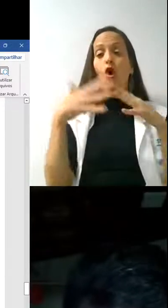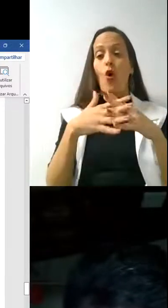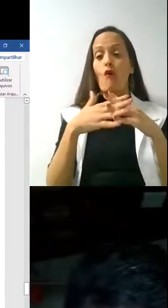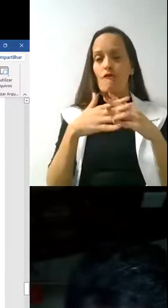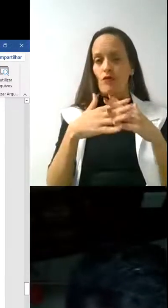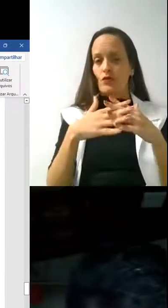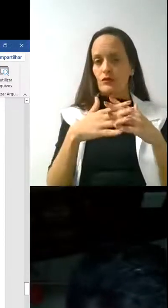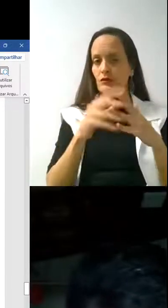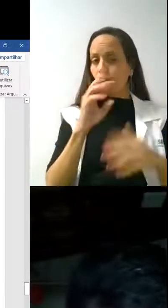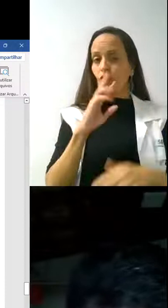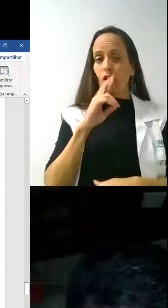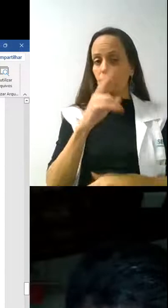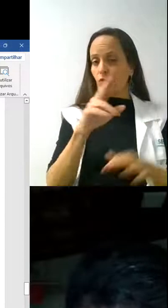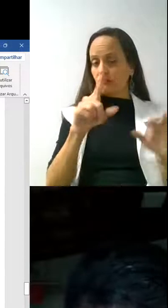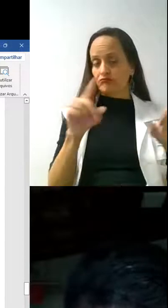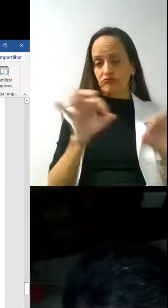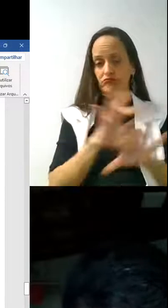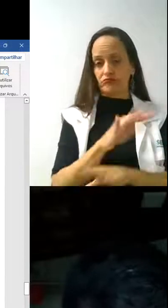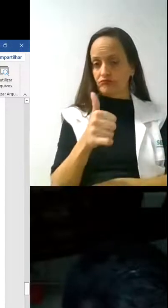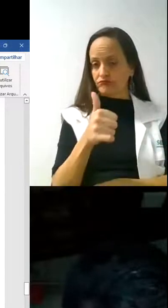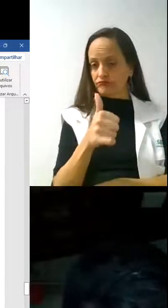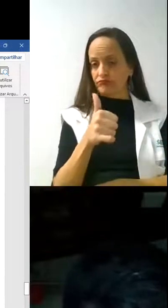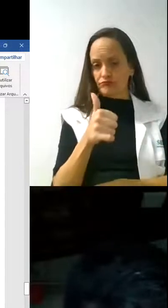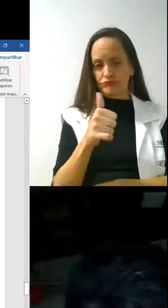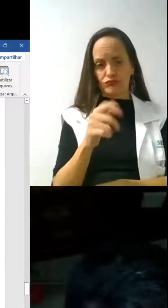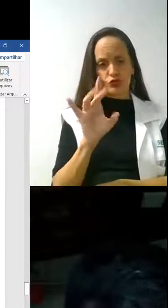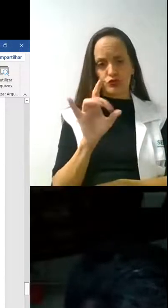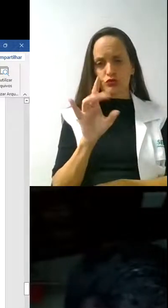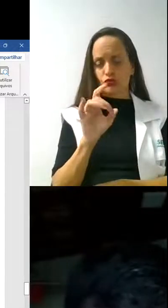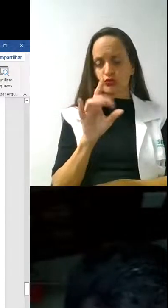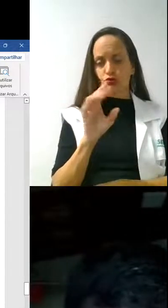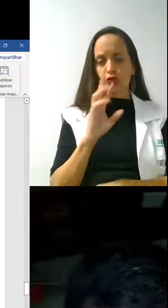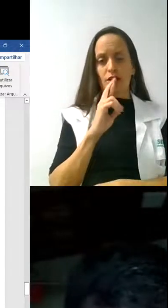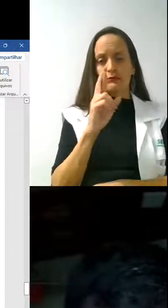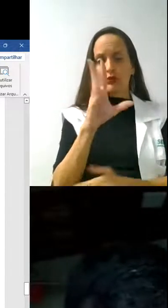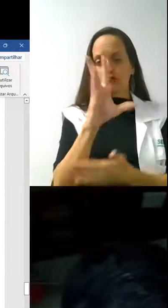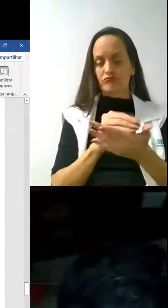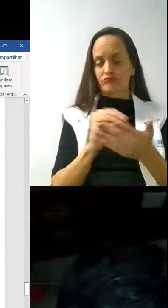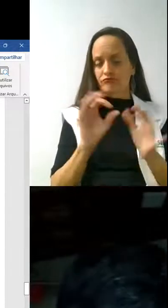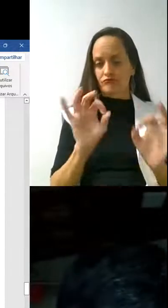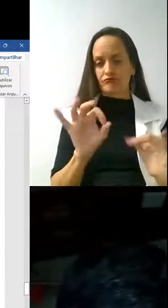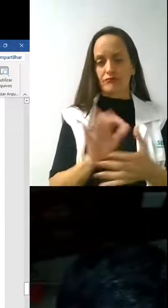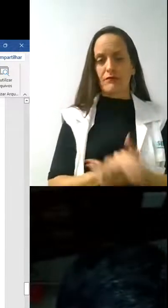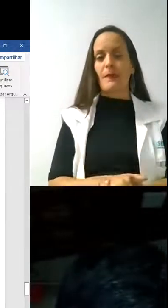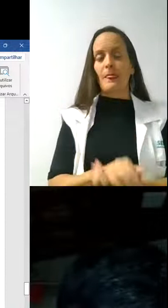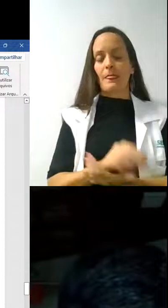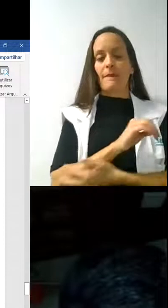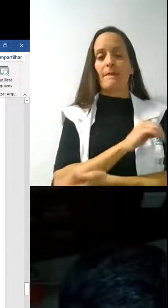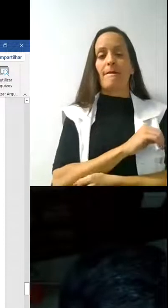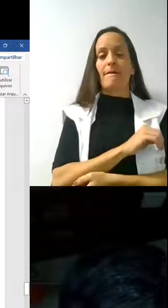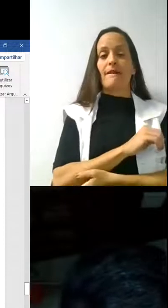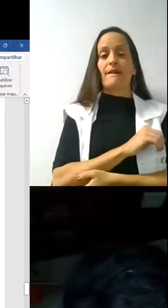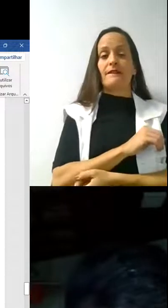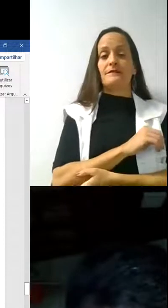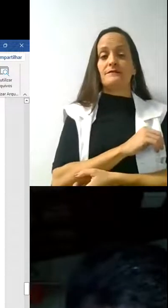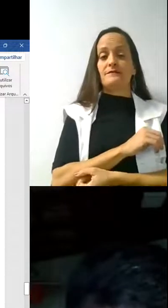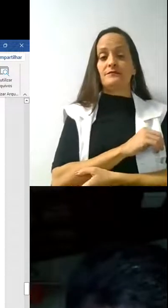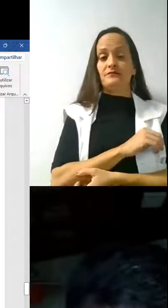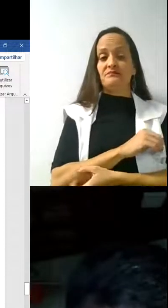Pronto. Então, a resposta aí é essa aí, pessoal. Agora, o procedimento para achar esses valores é que